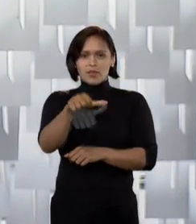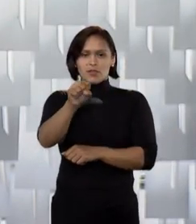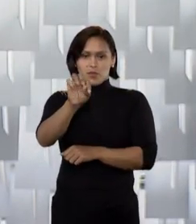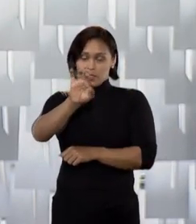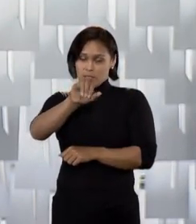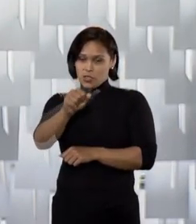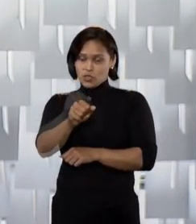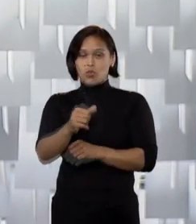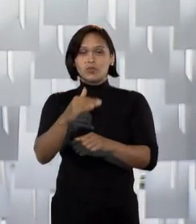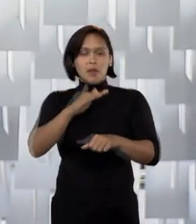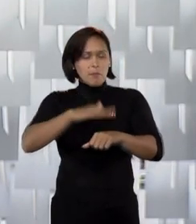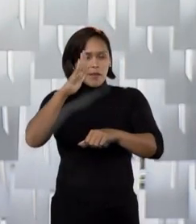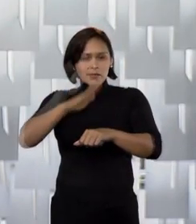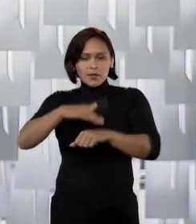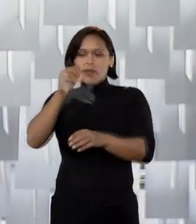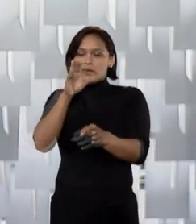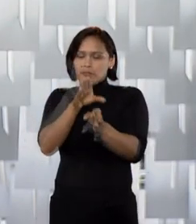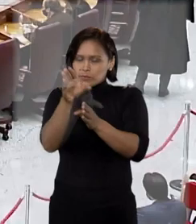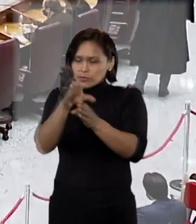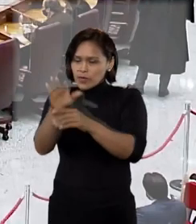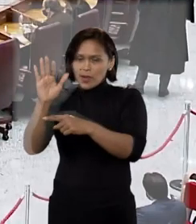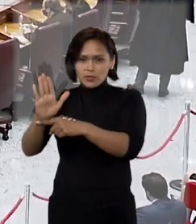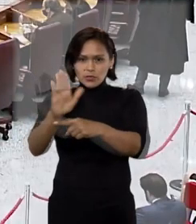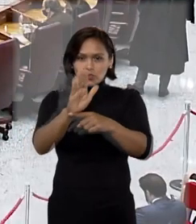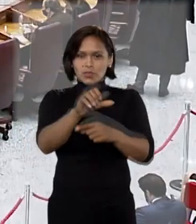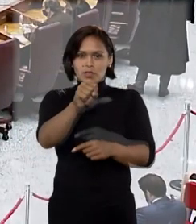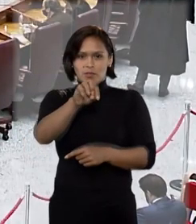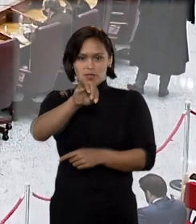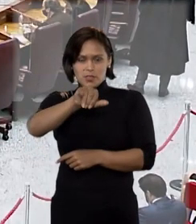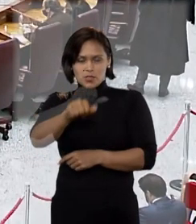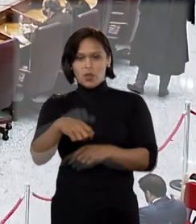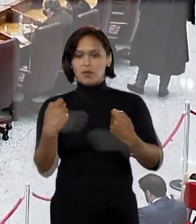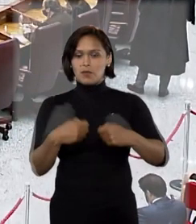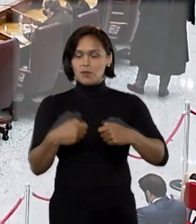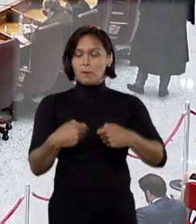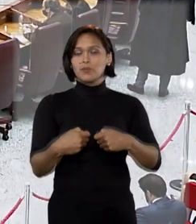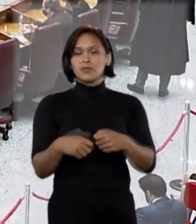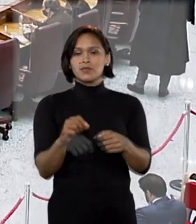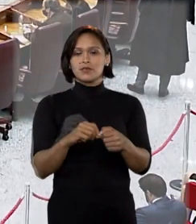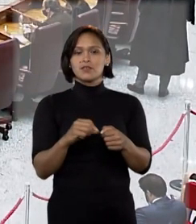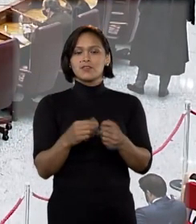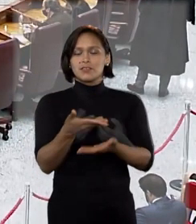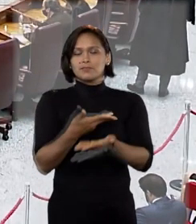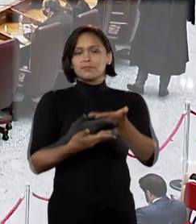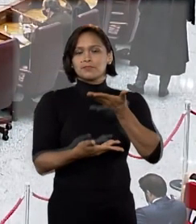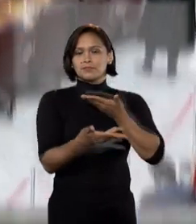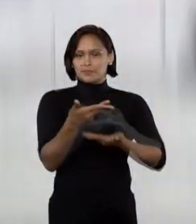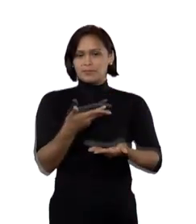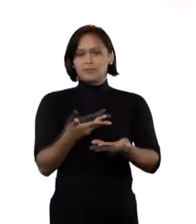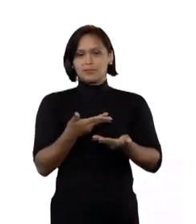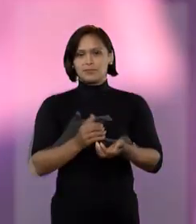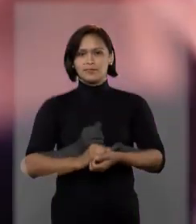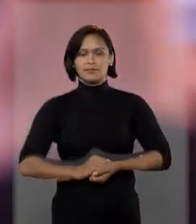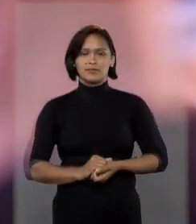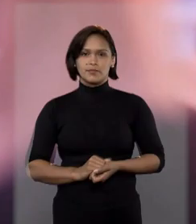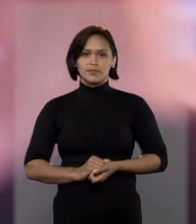o engrandecimento do STJ, devo fazer uma gestão participativa.